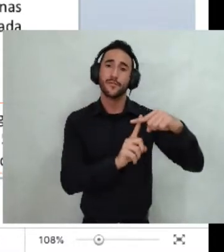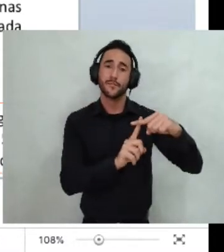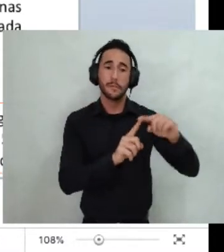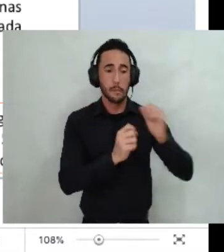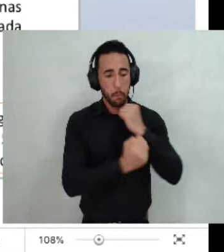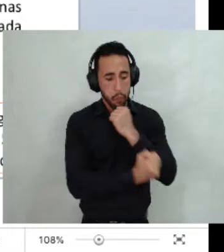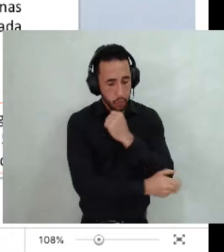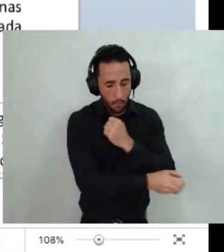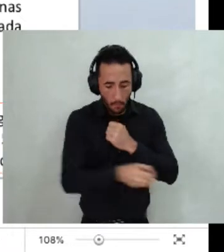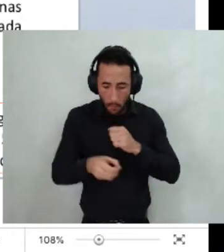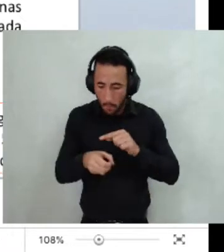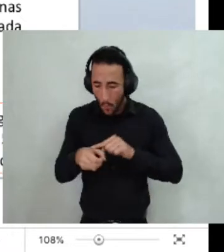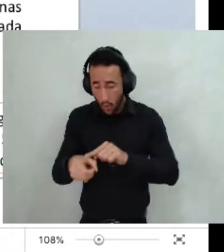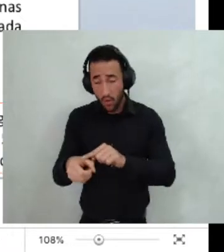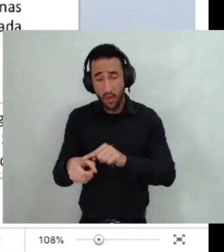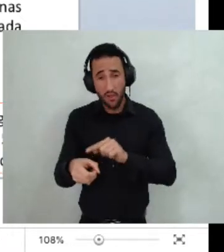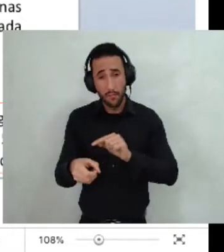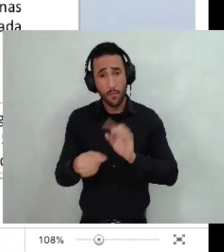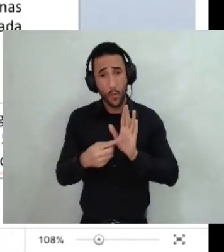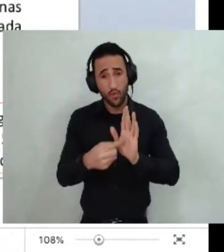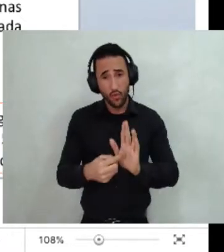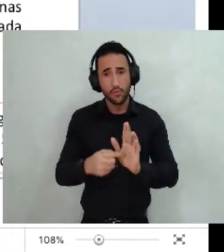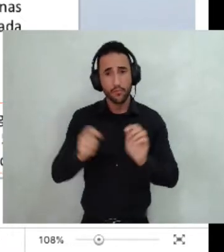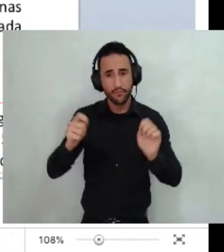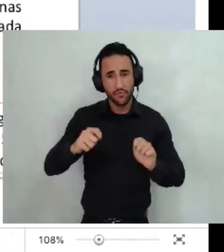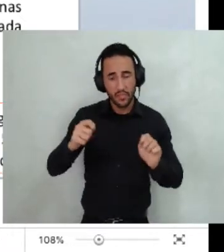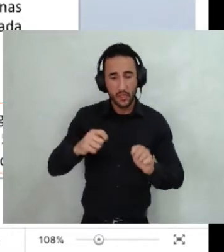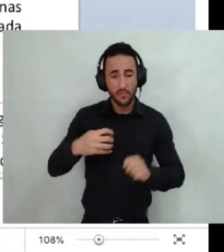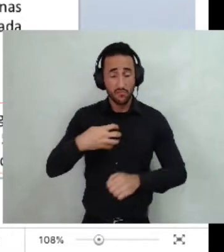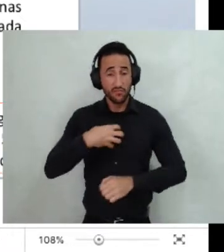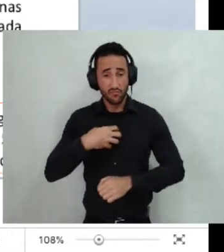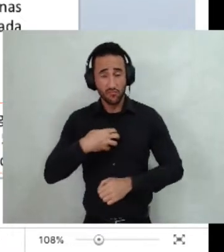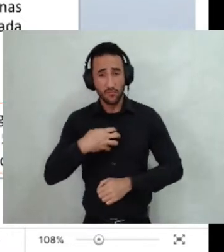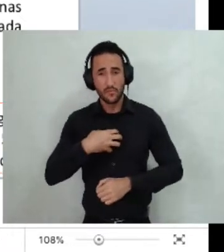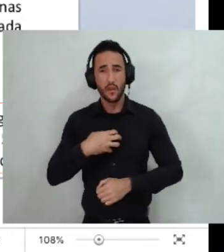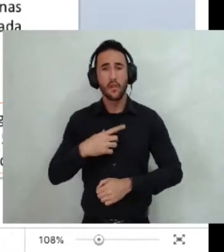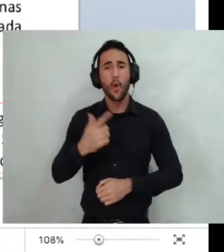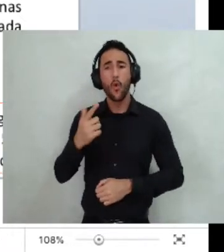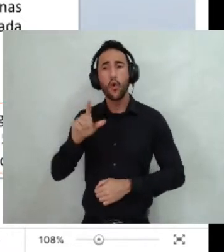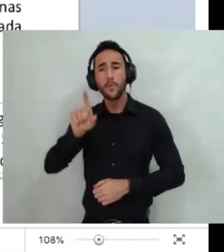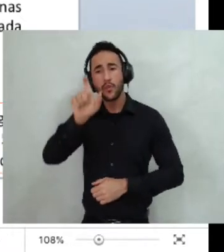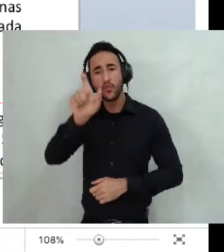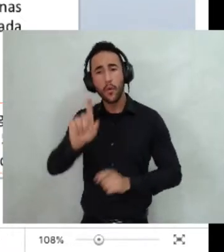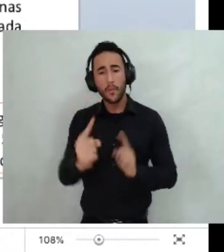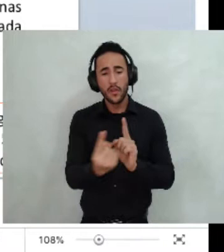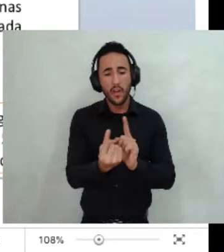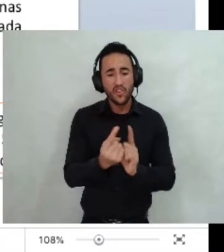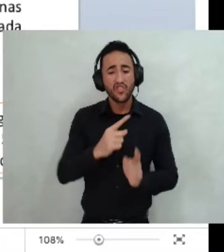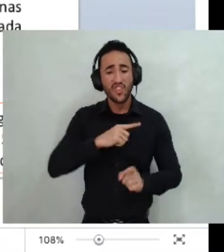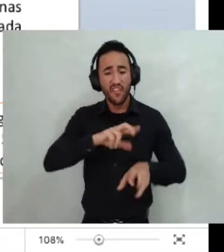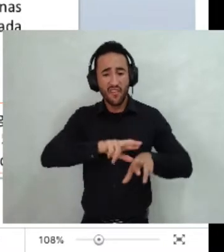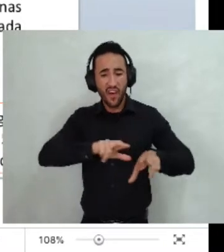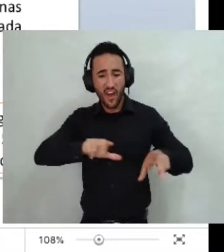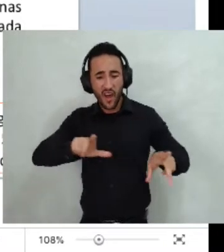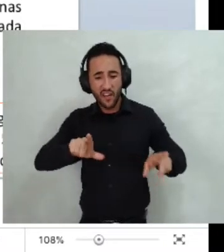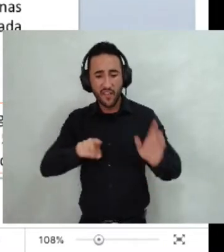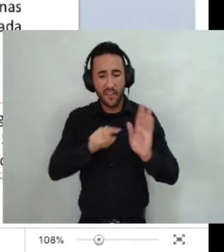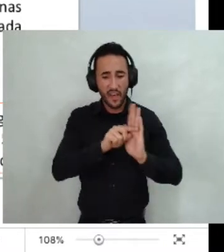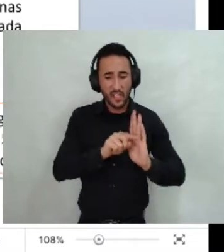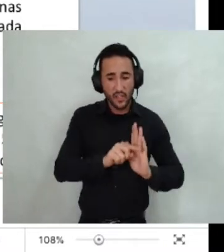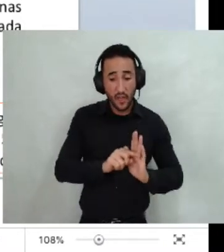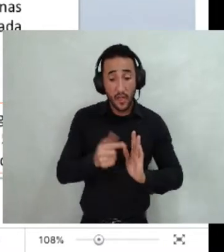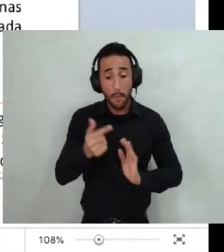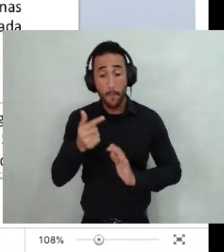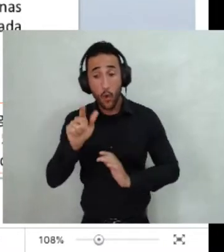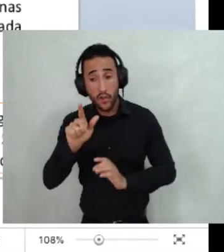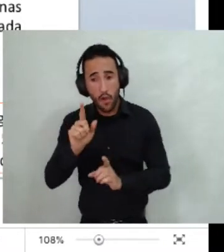quadro sugestivo. Aqui um outro paciente também, que tinha vários SUABs negativos, e aí nas fezes, e aqui eu estou mostrando o